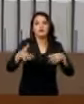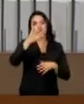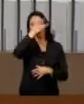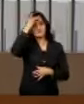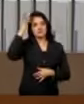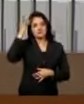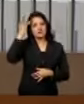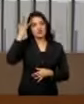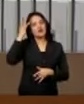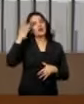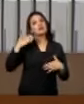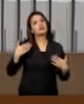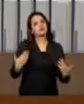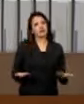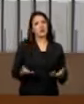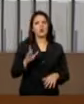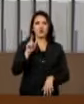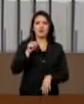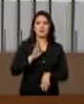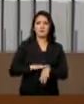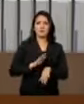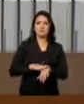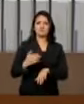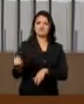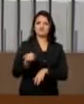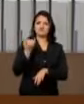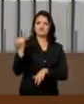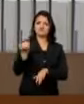que é um momento muito importante de destacar